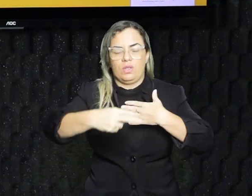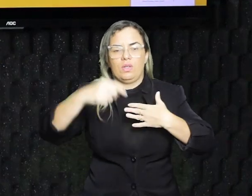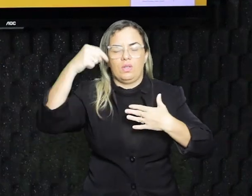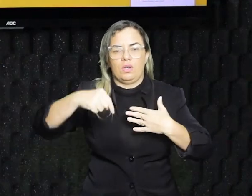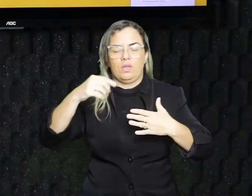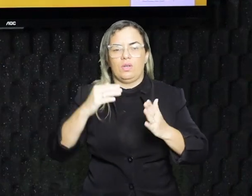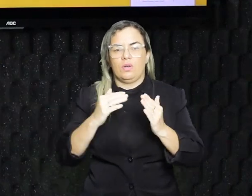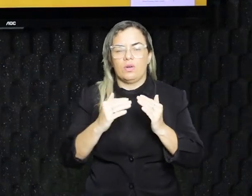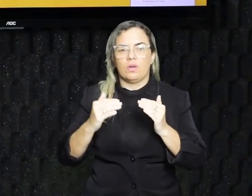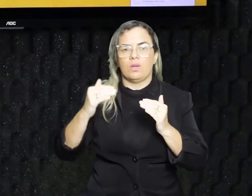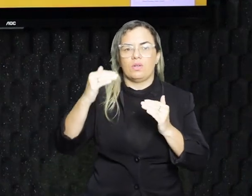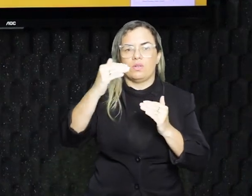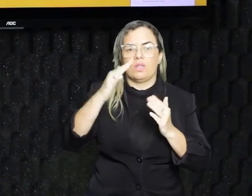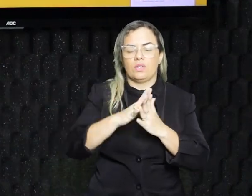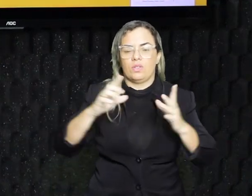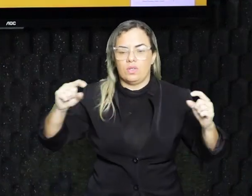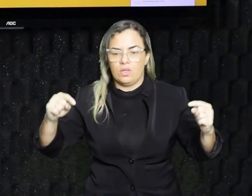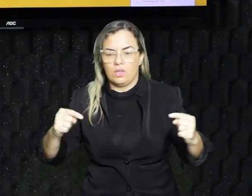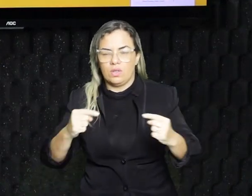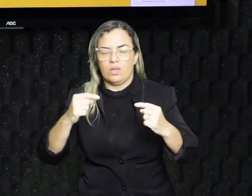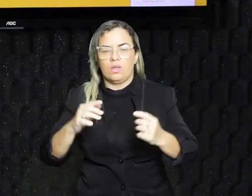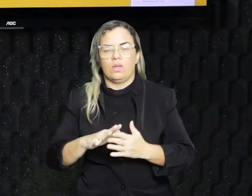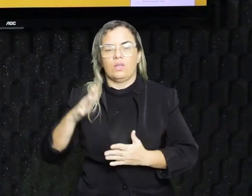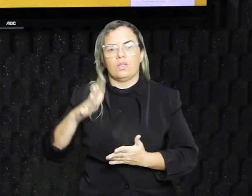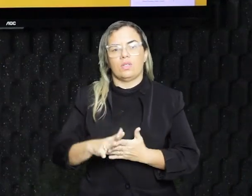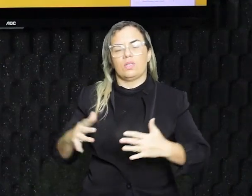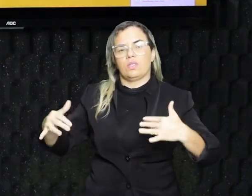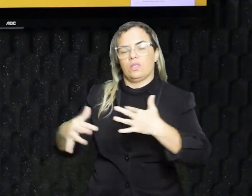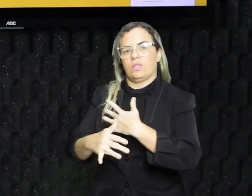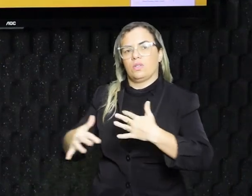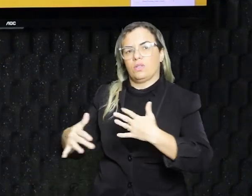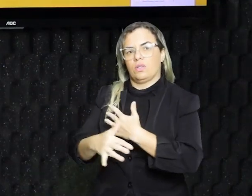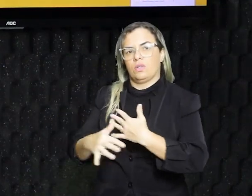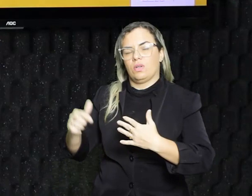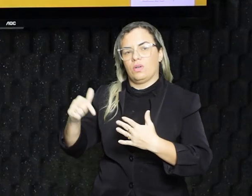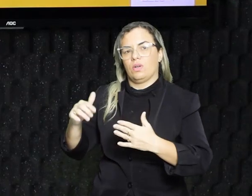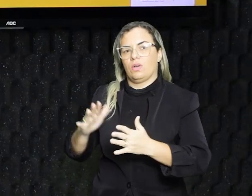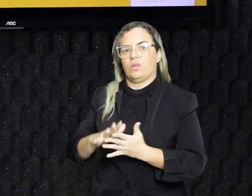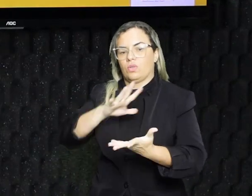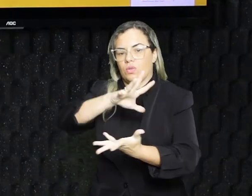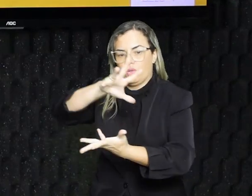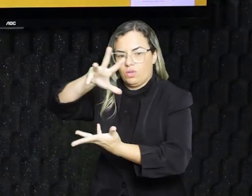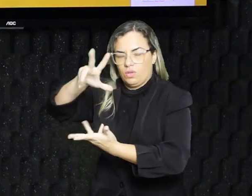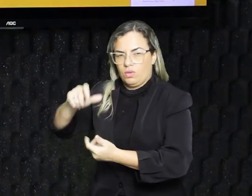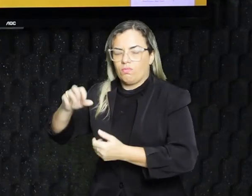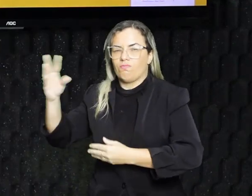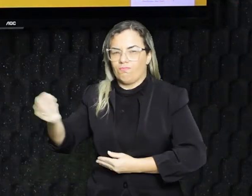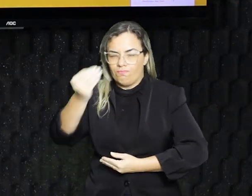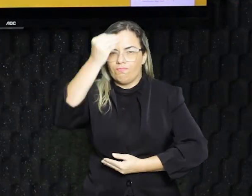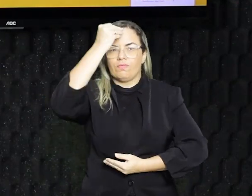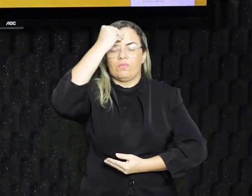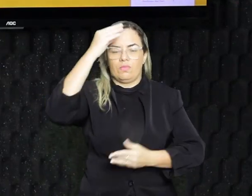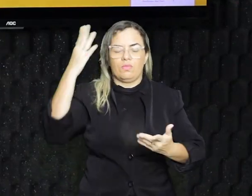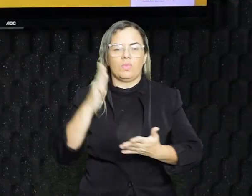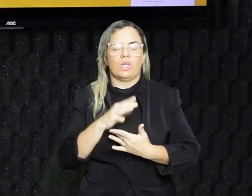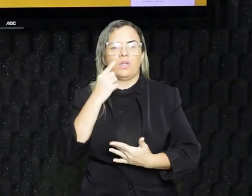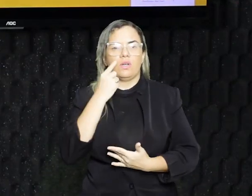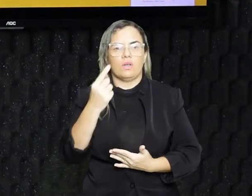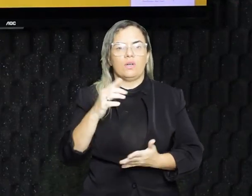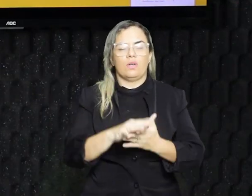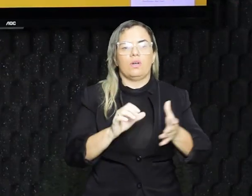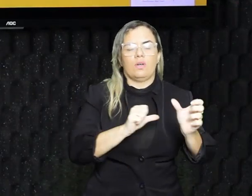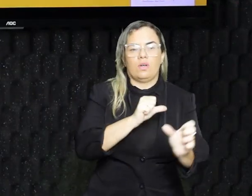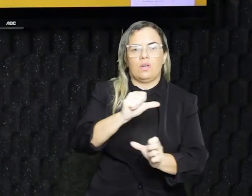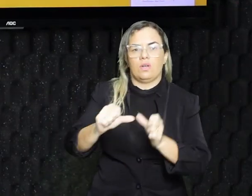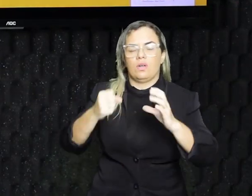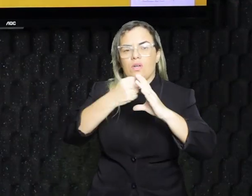um patamar de competitividade com essas cidades no cenário global. Captou? Então veja que é uma transição